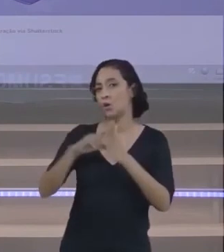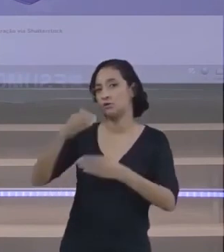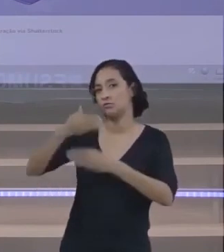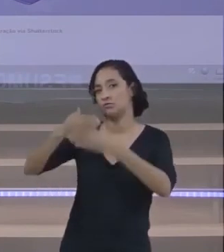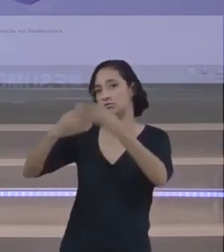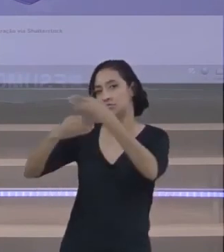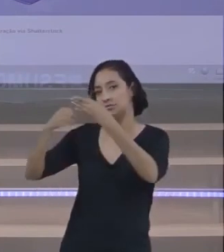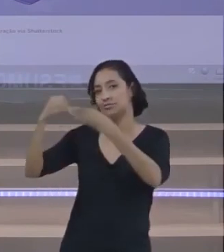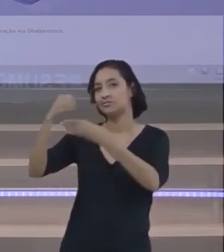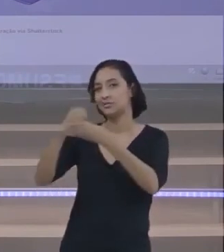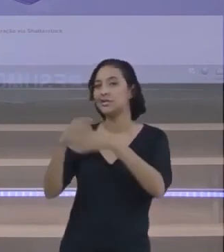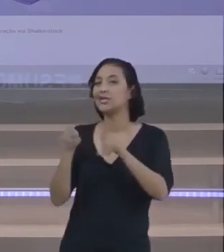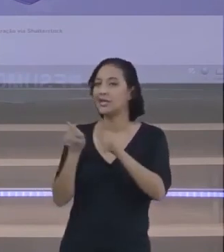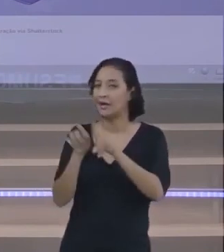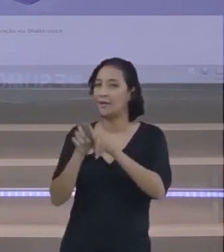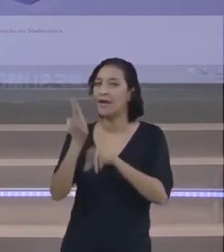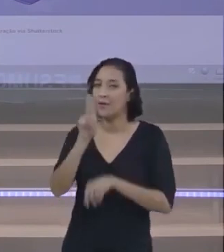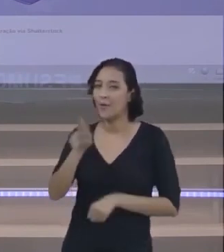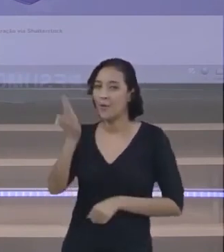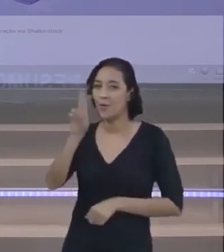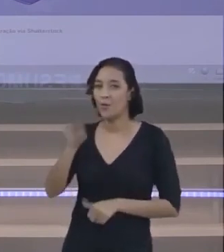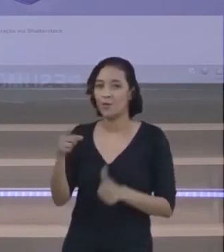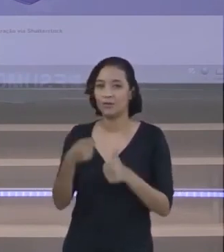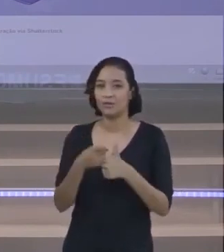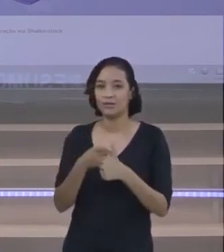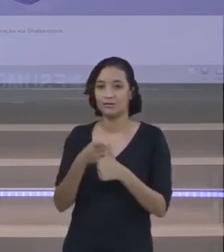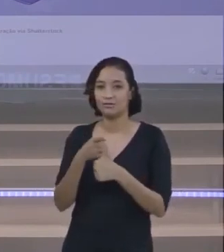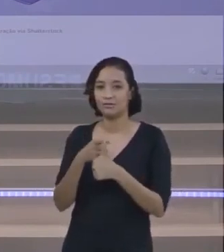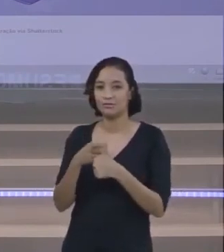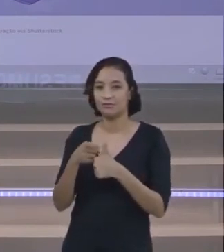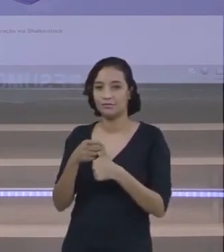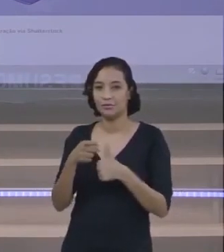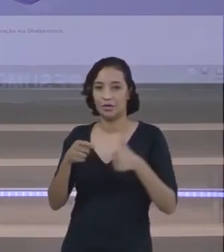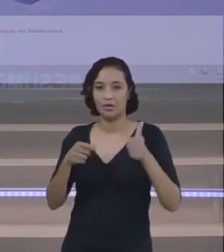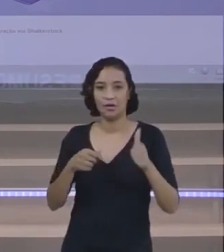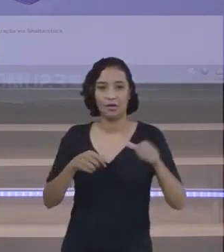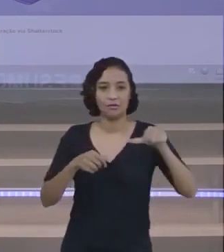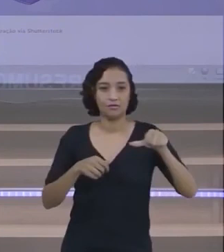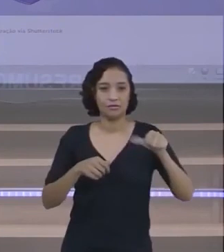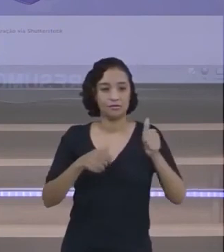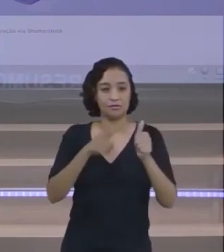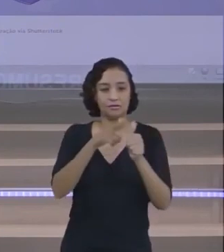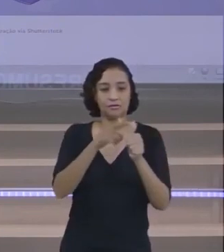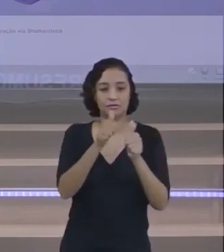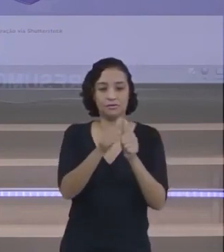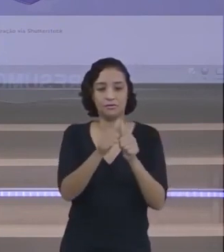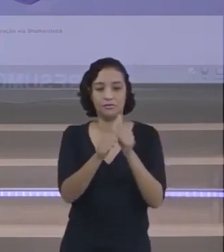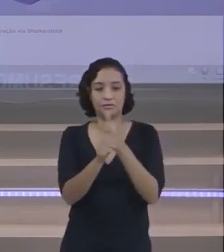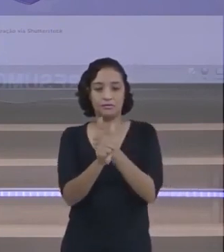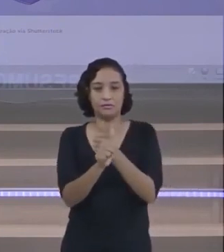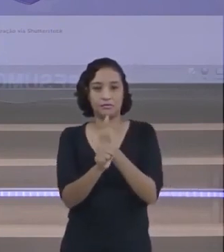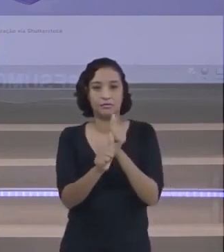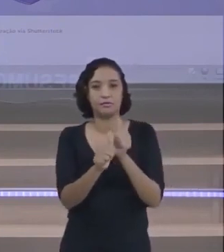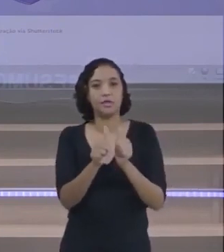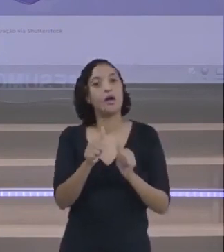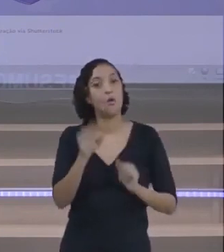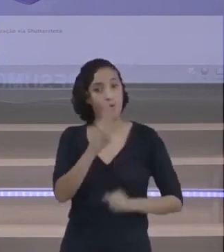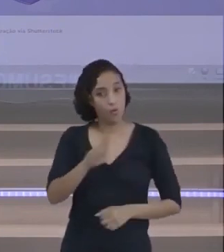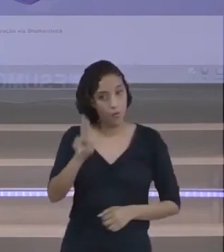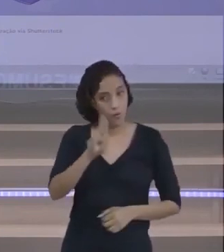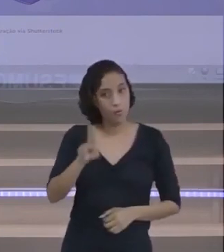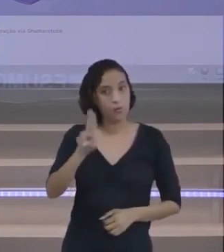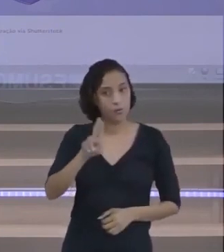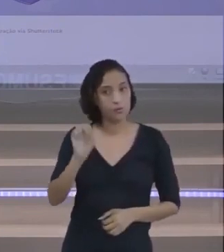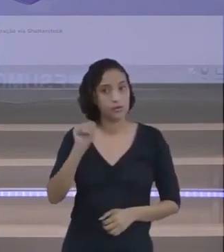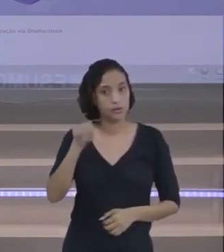água. Então, geralmente se usa polegada, essa medida aqui, mas ela não é convencional. Não é um instrumento convencional. Por que